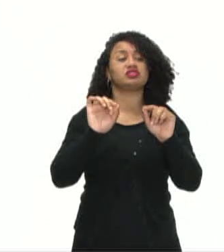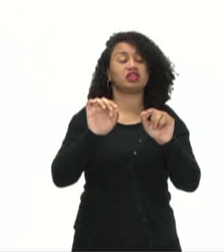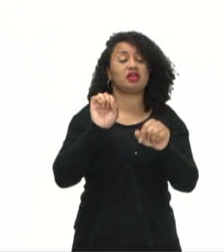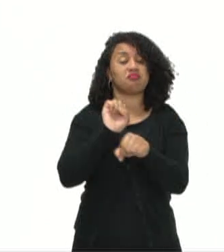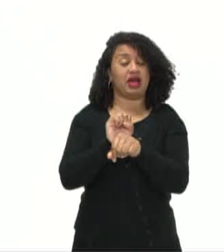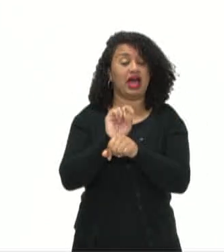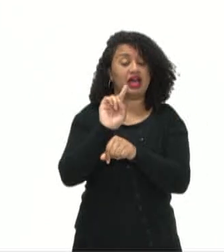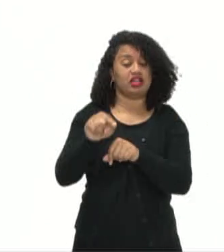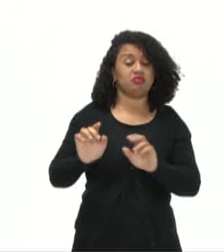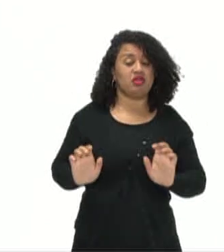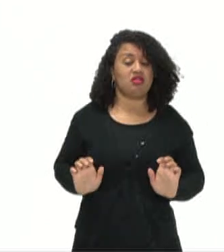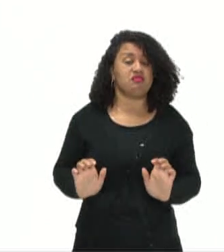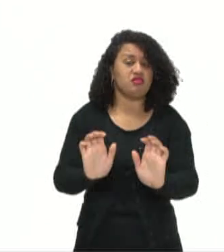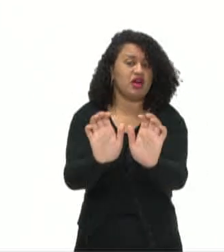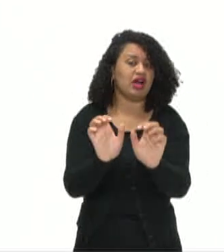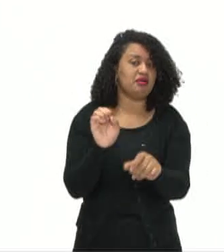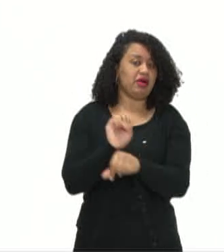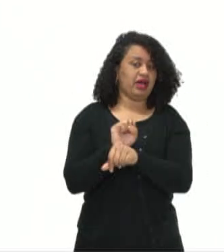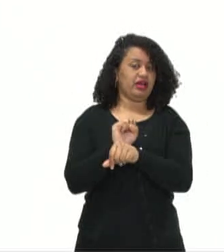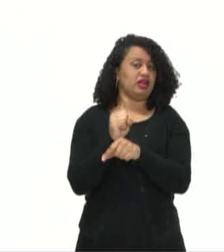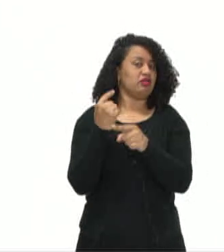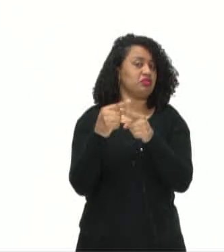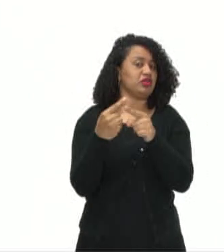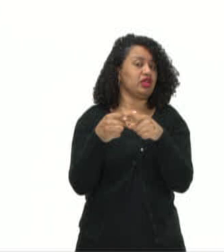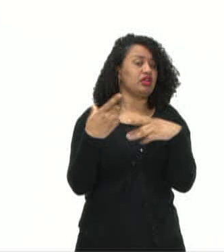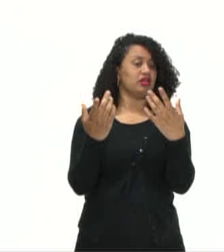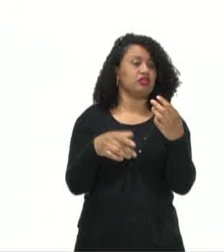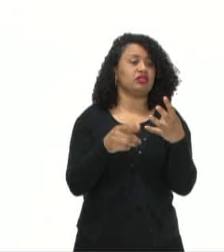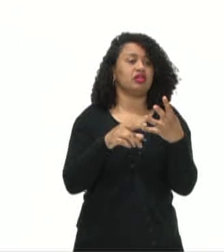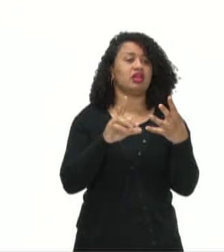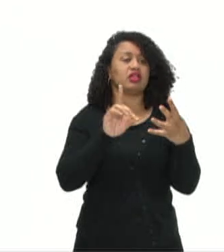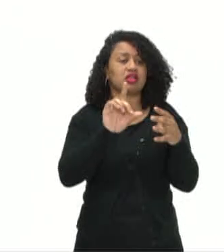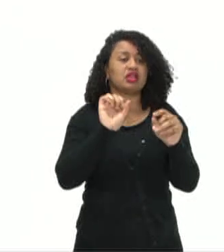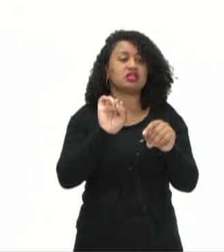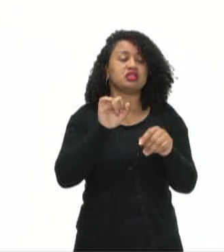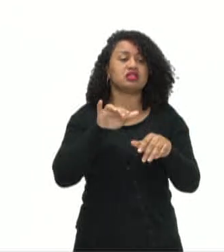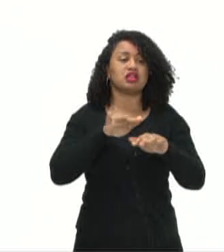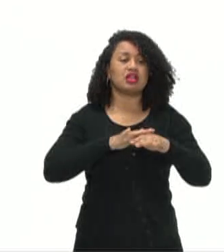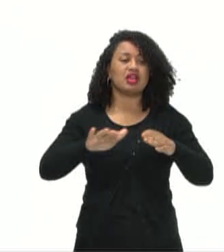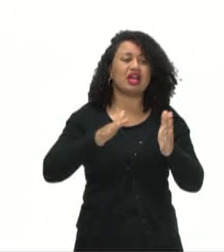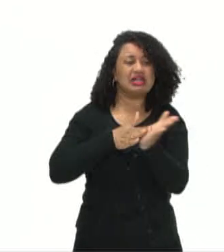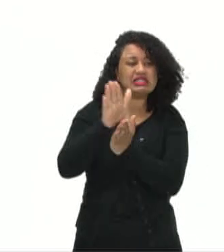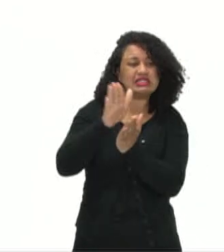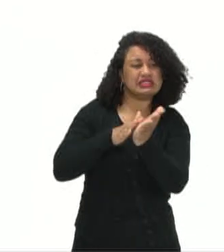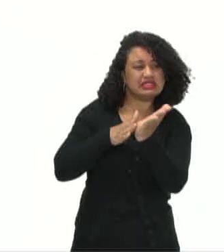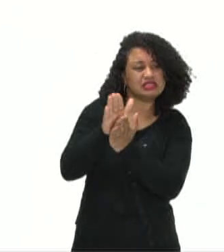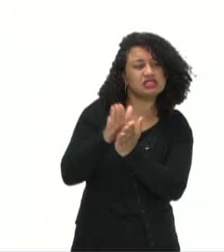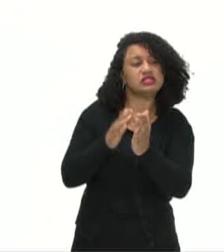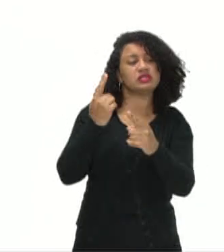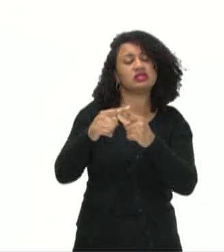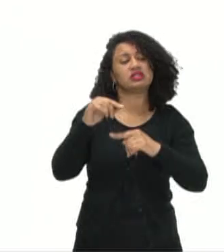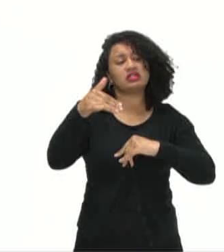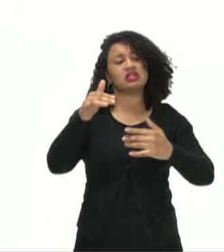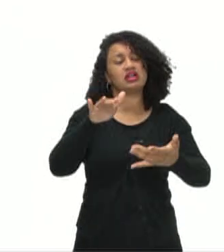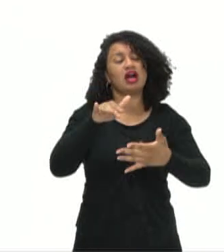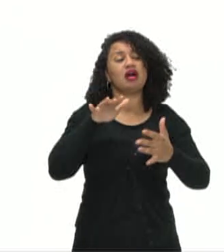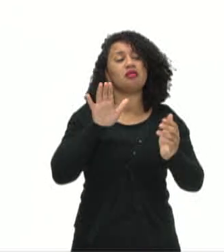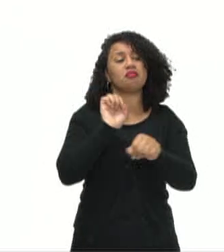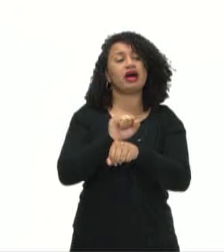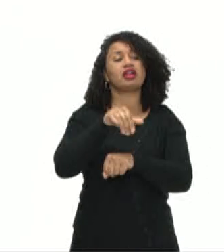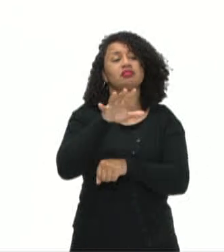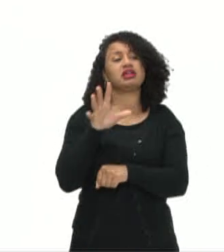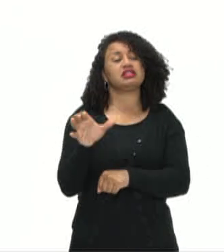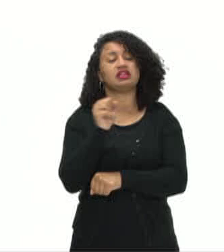para após deixar de ser empurrada? E D. Se o piso estiver com muito atrito, por que a caixa para mais rápido